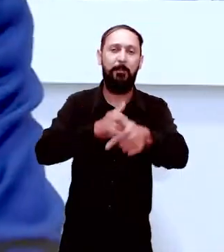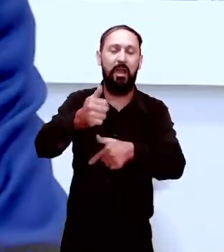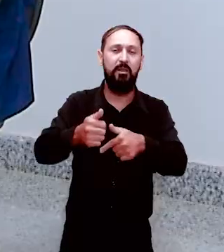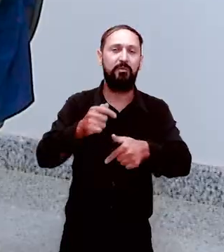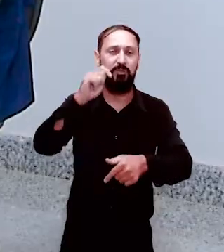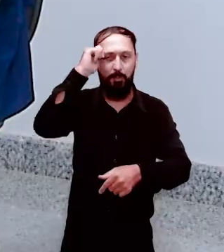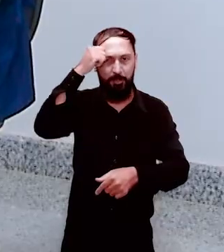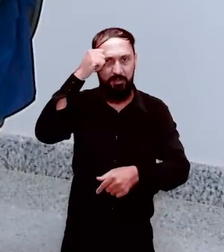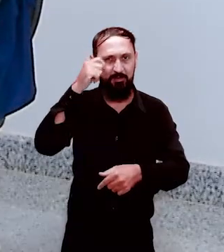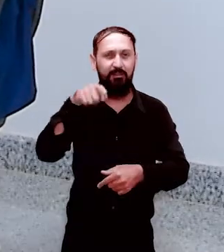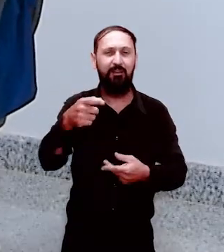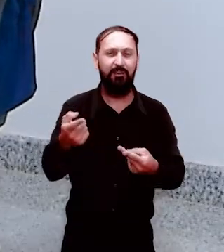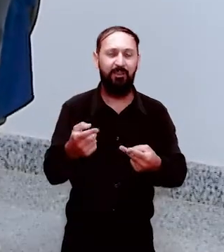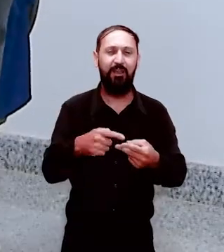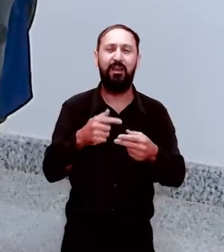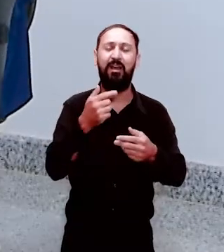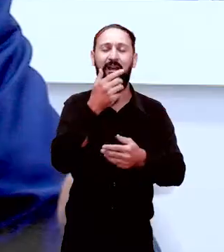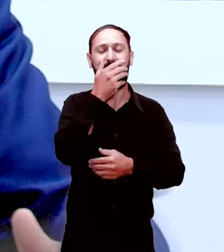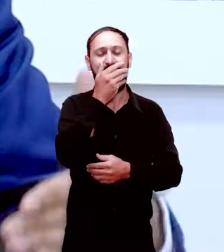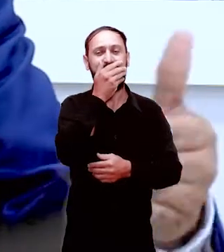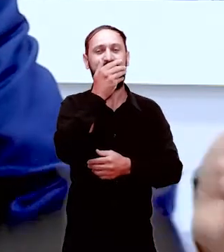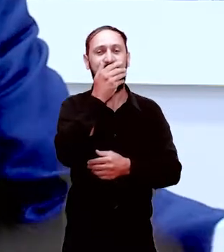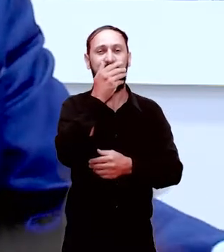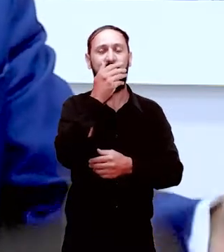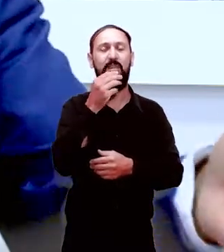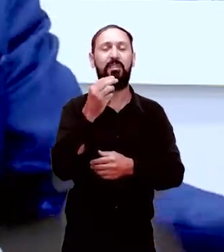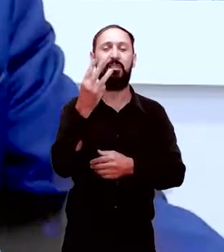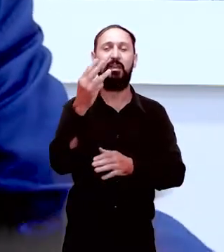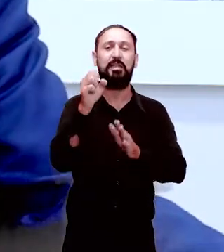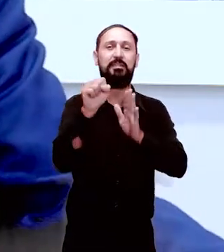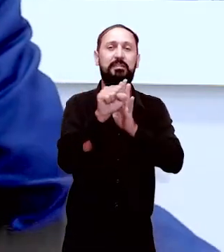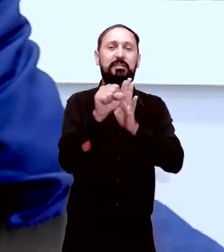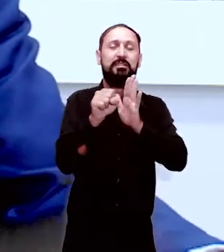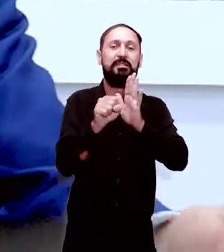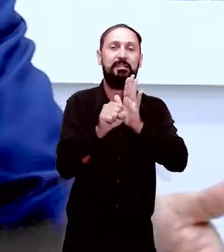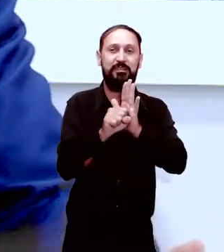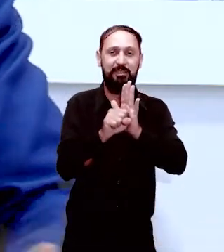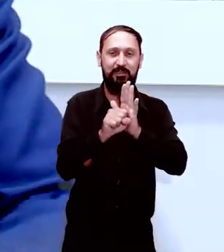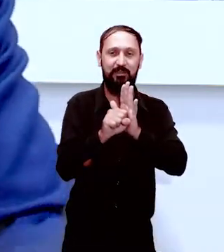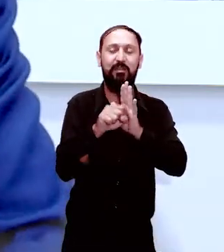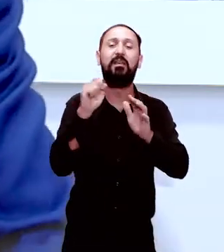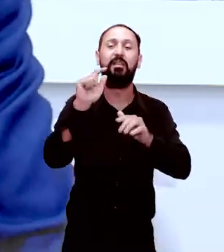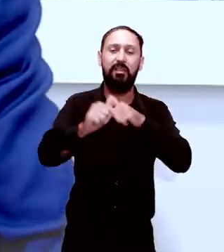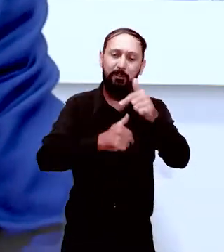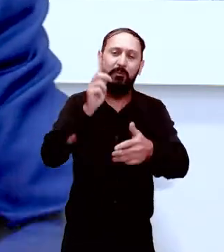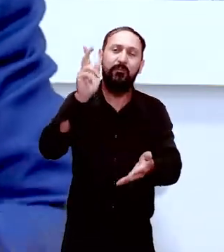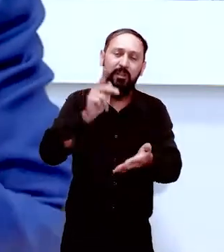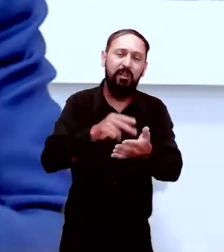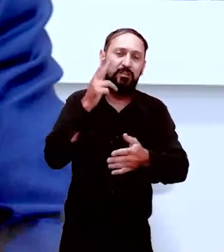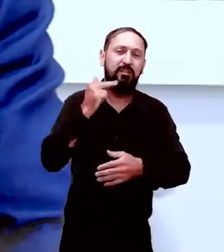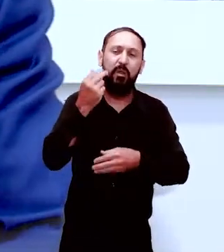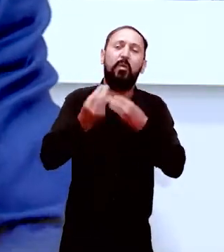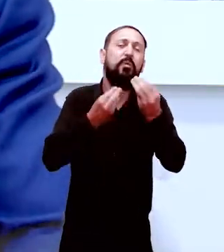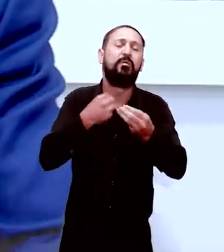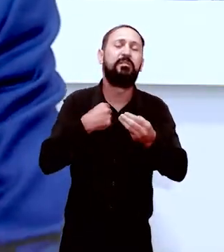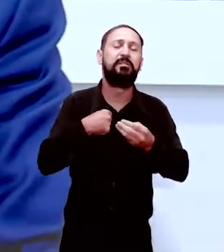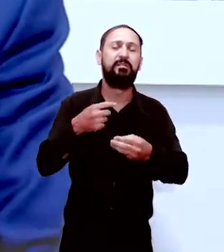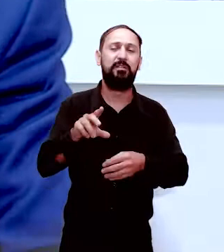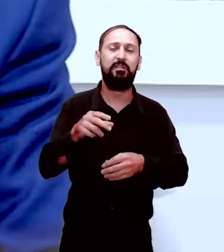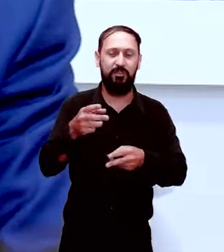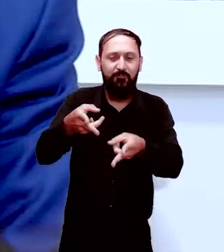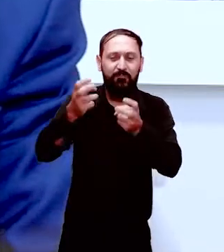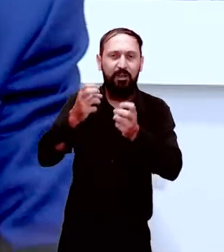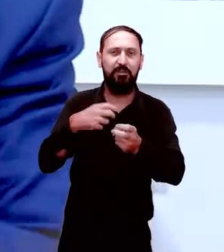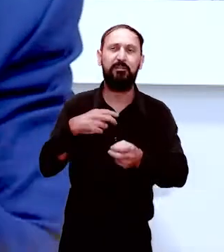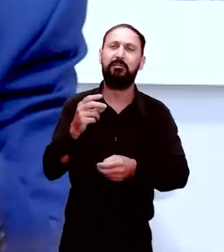preto. E a gente, por ironia, durante 3 séculos e meio, quem trabalhou eram os pretos, as pretas, né? Como é que você lida quando você ouve essa expressão? Você